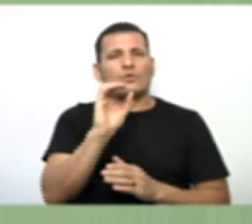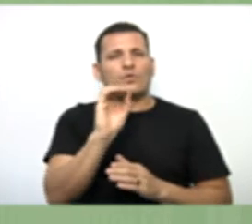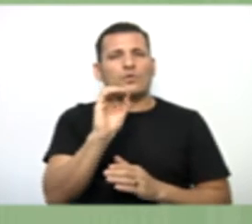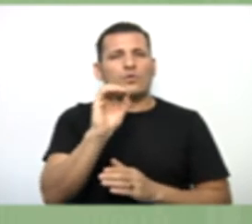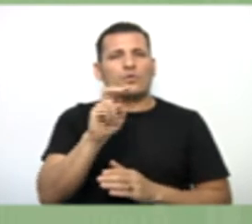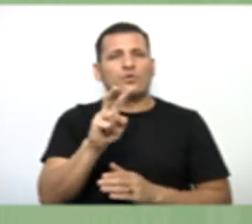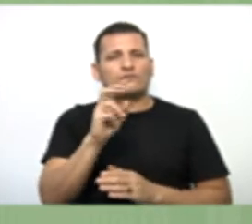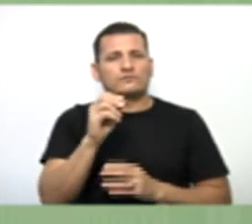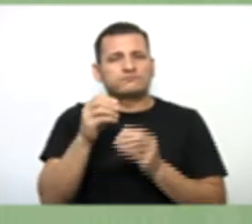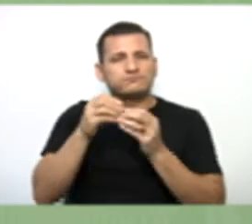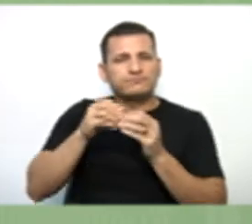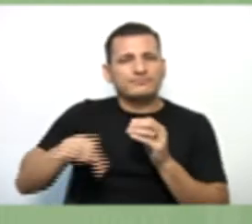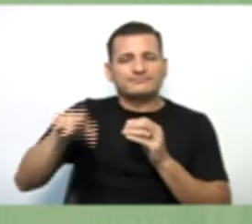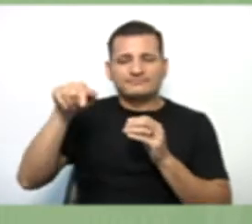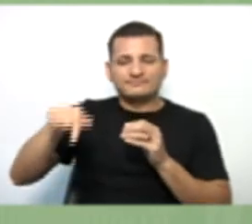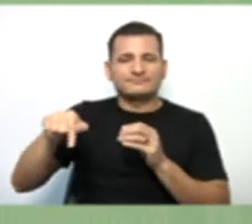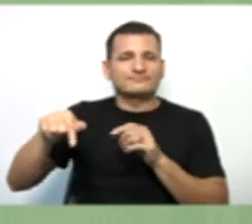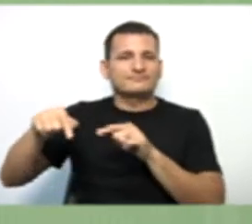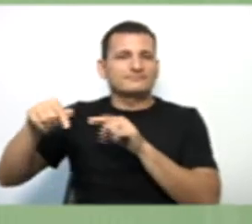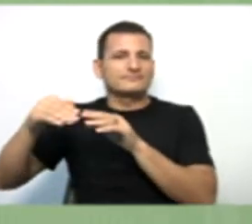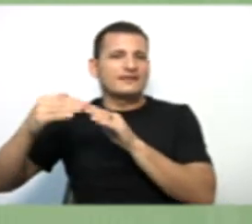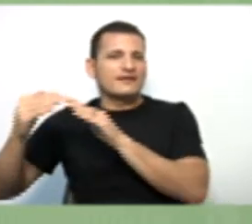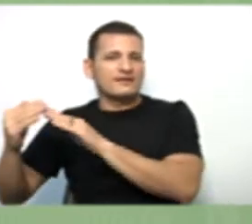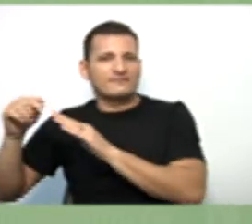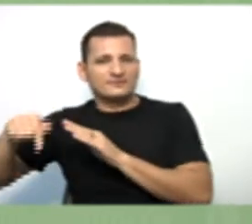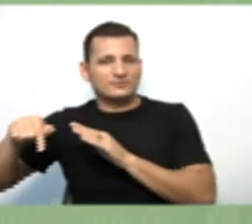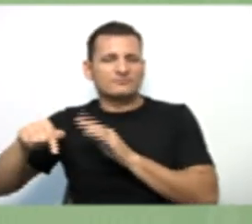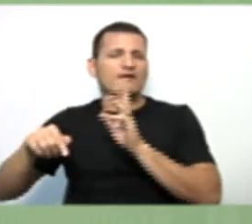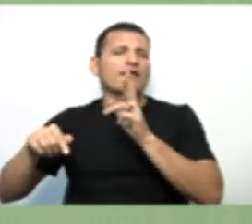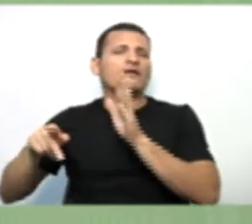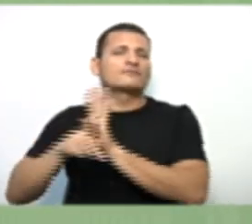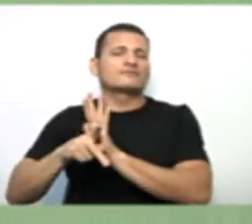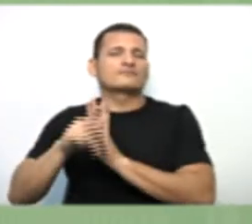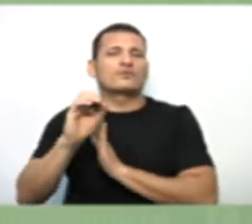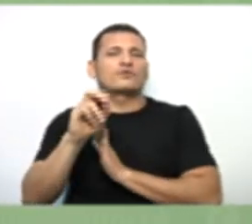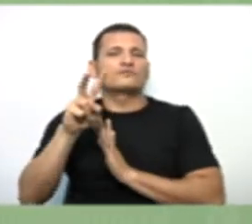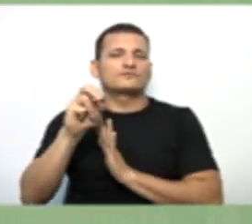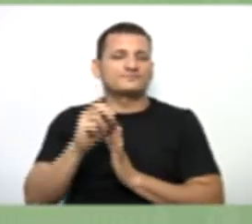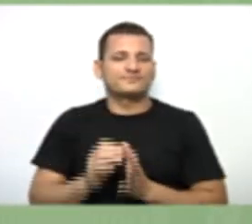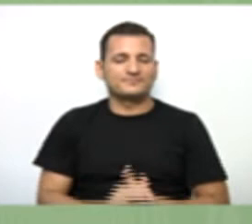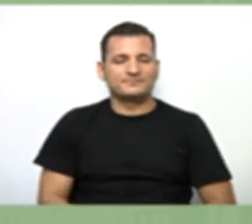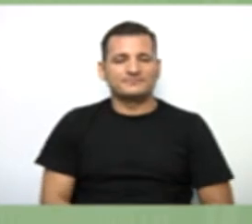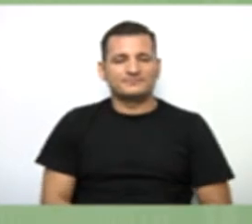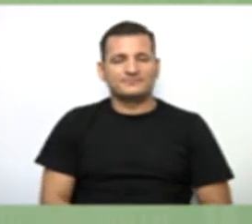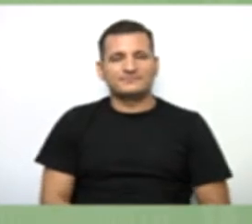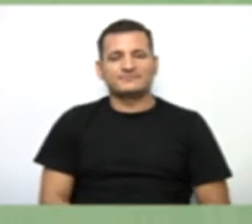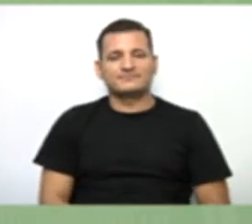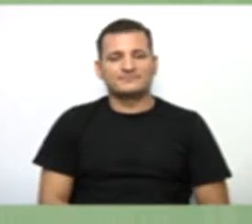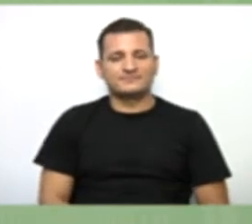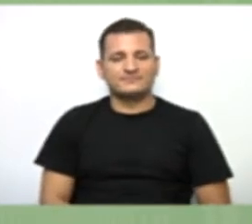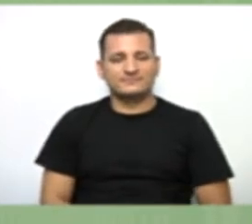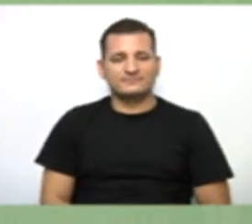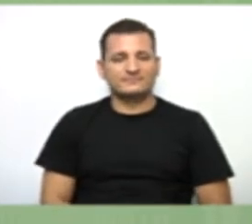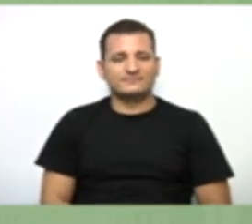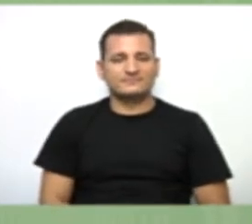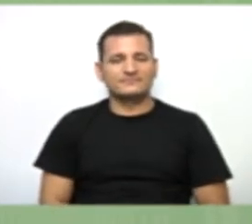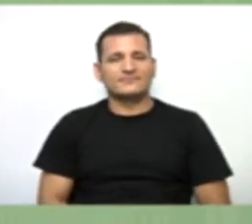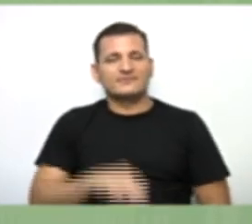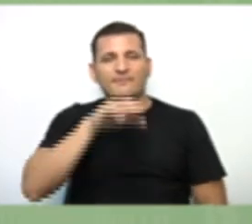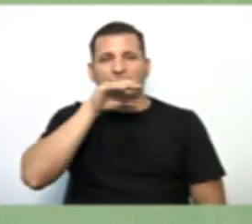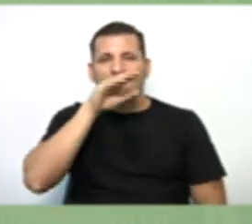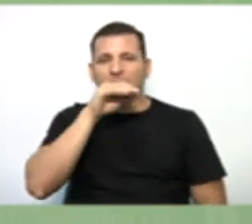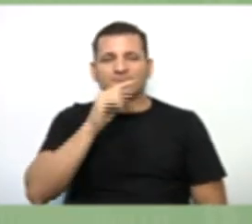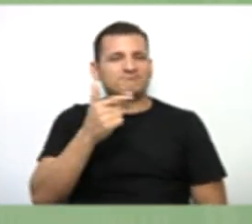o ovo? Atenção, por favor, Gilberto. Aqui, ó, são várias respostas. Essa acho que quase todos acertaram também. O pato não